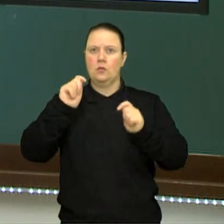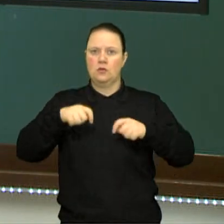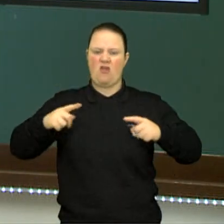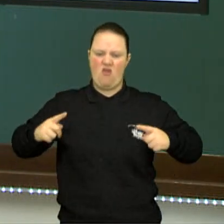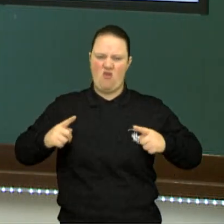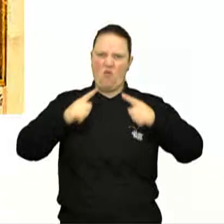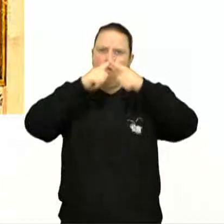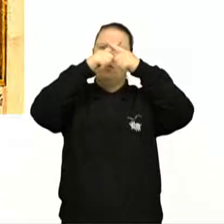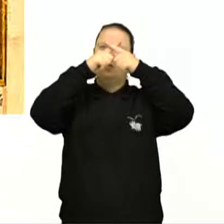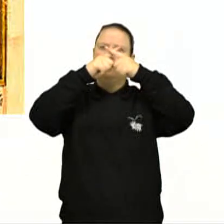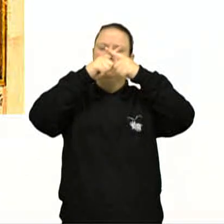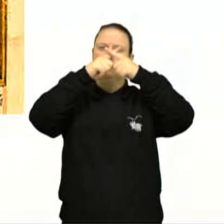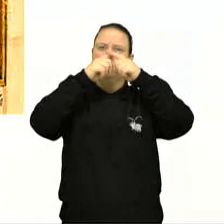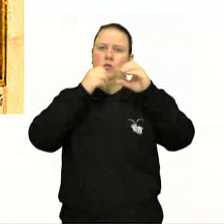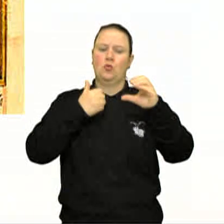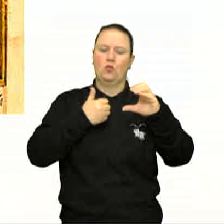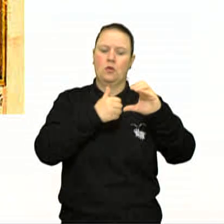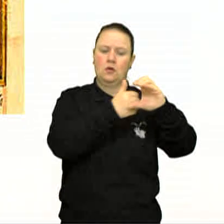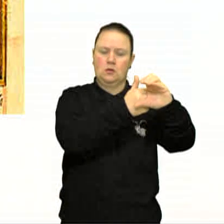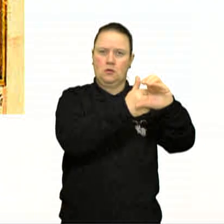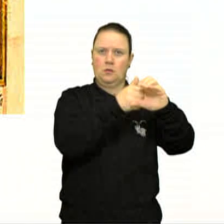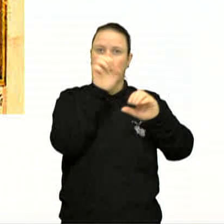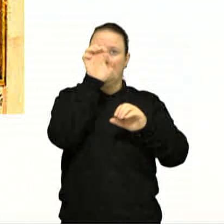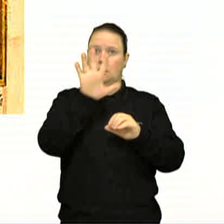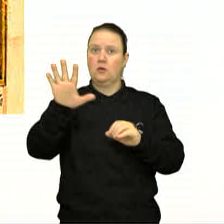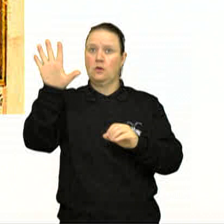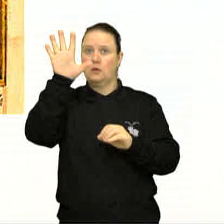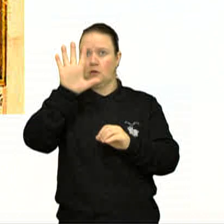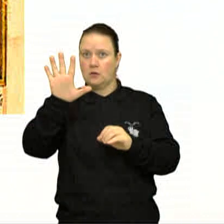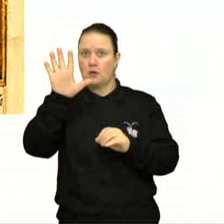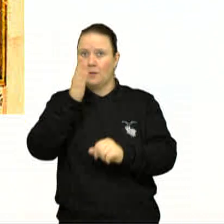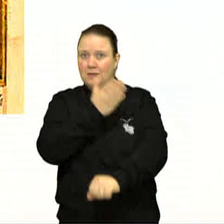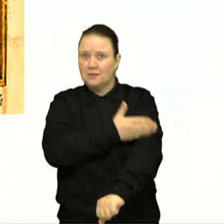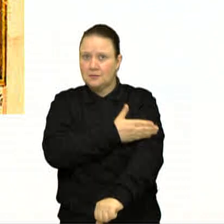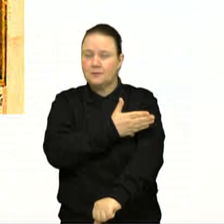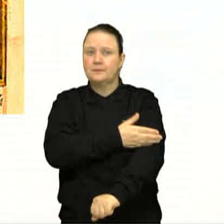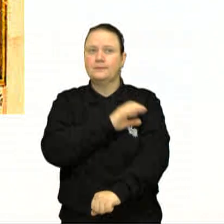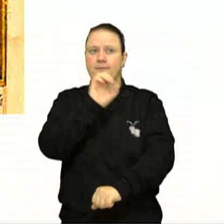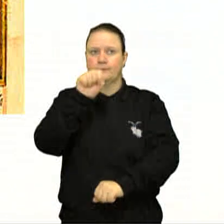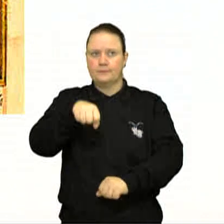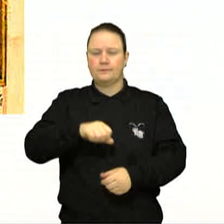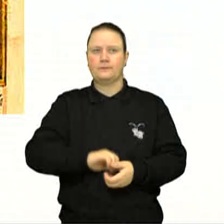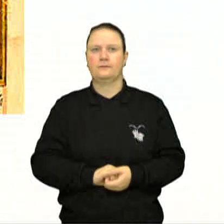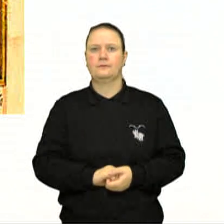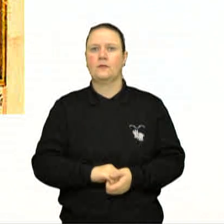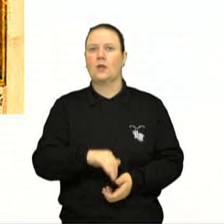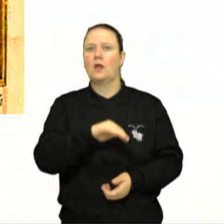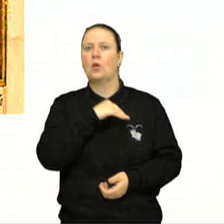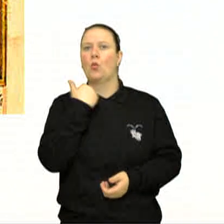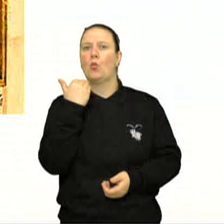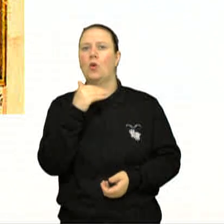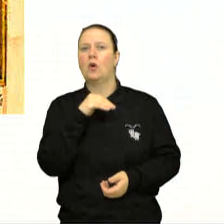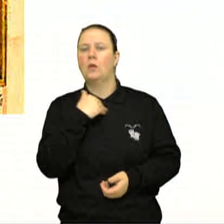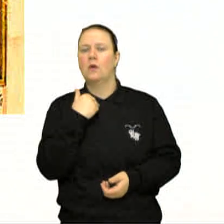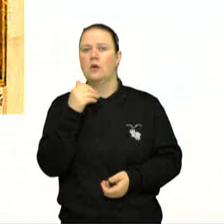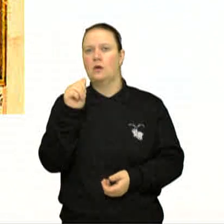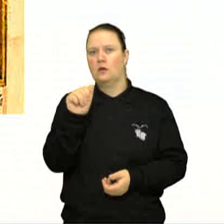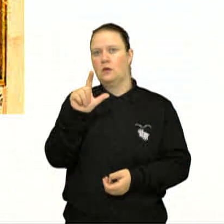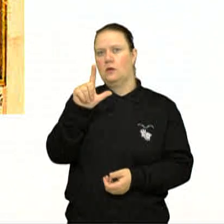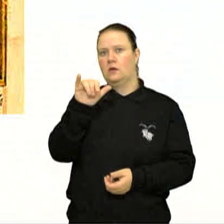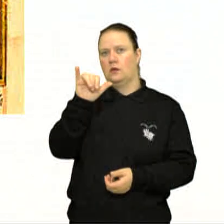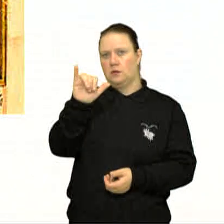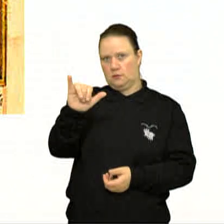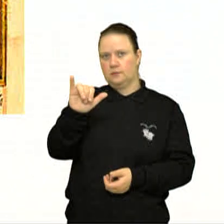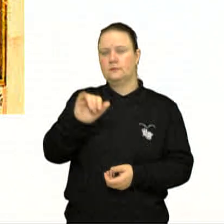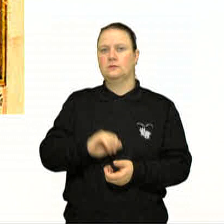ali na Europa, tá? Eles vão chegar até a Europa, pessoal, na Idade Média, sim, né? E com a morte de Ali, que era o 4º